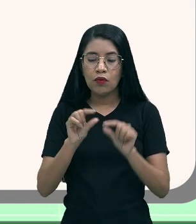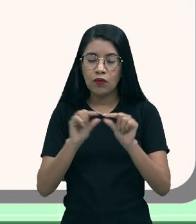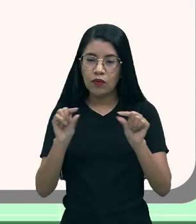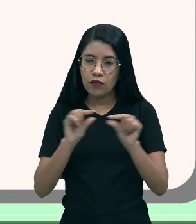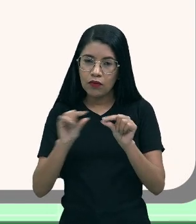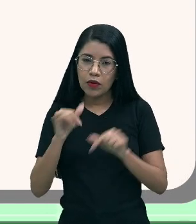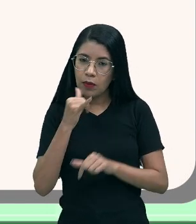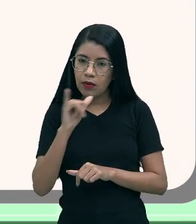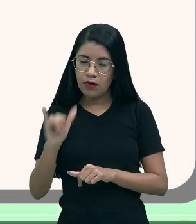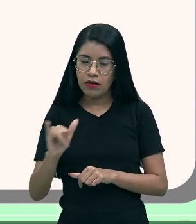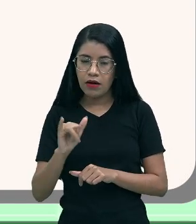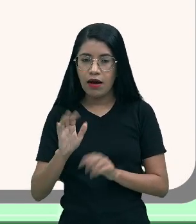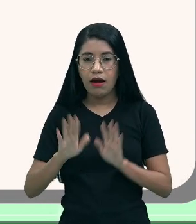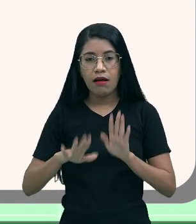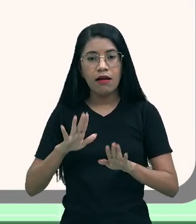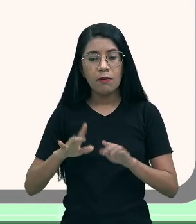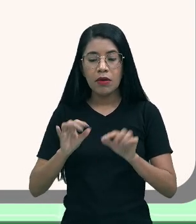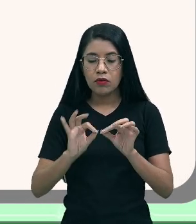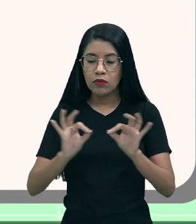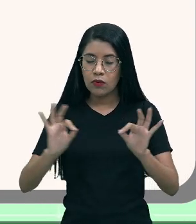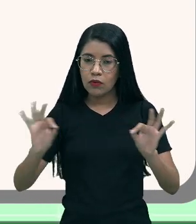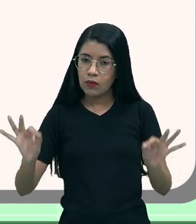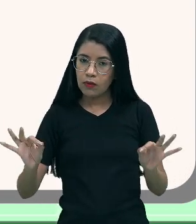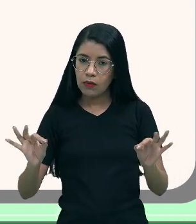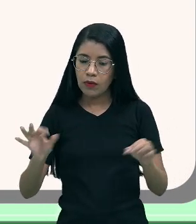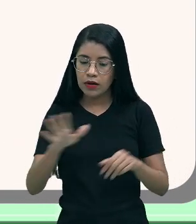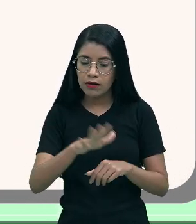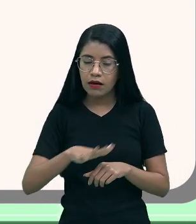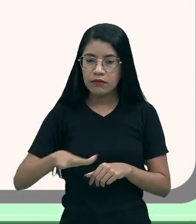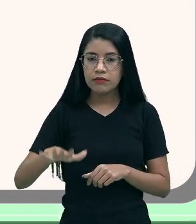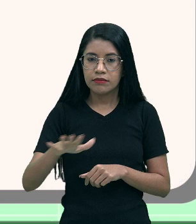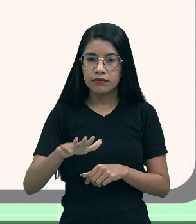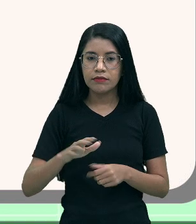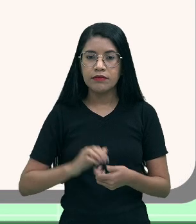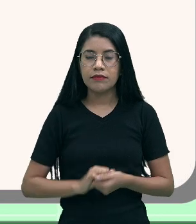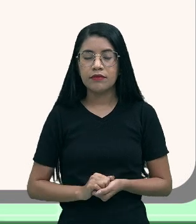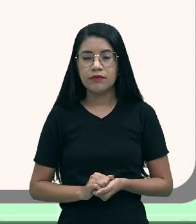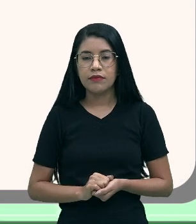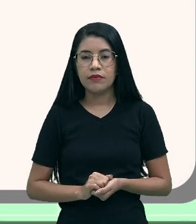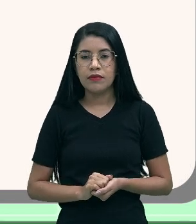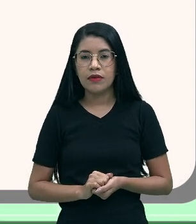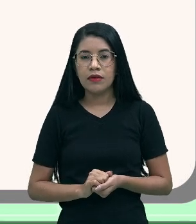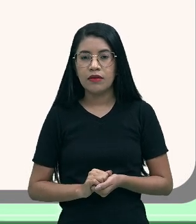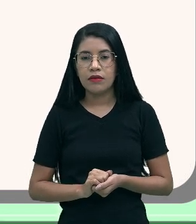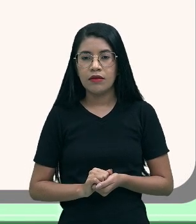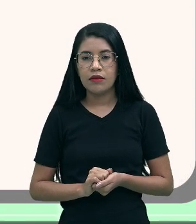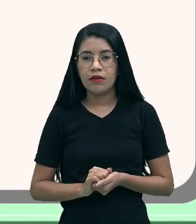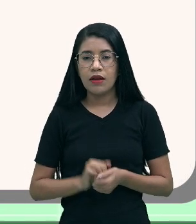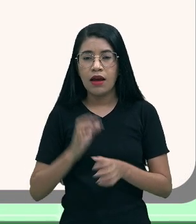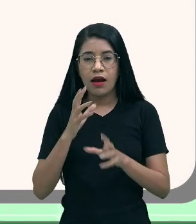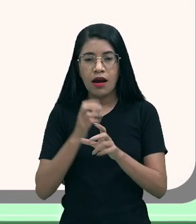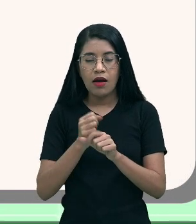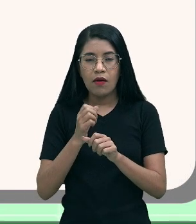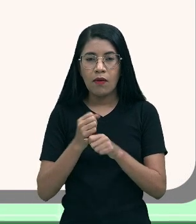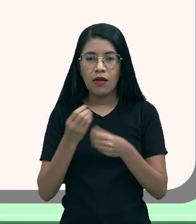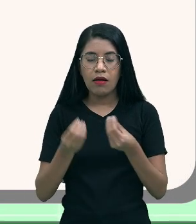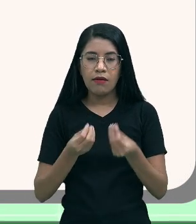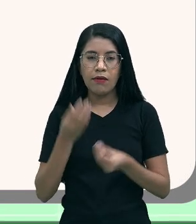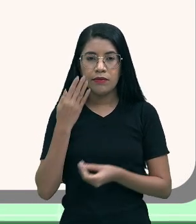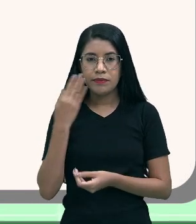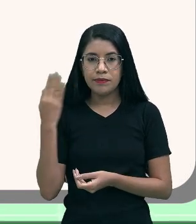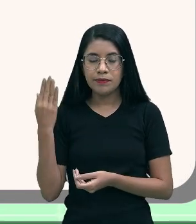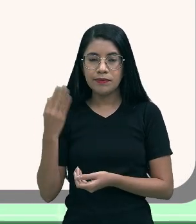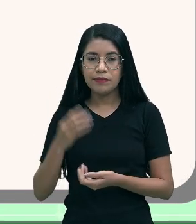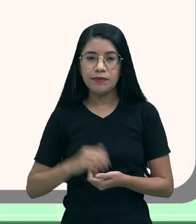aí depende do comprimento e da área do fio. A fórmula que nós usamos para calcular a resistência, vamos ver agora aí,